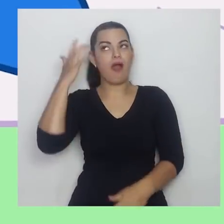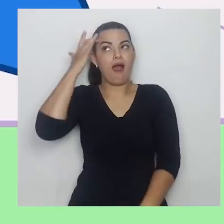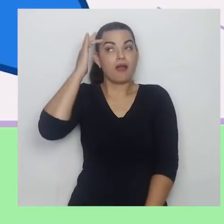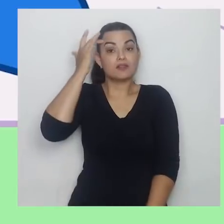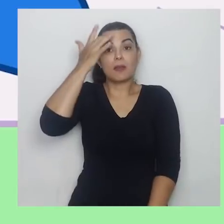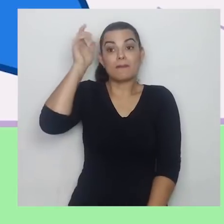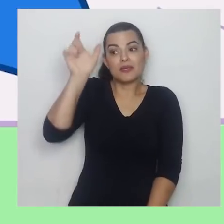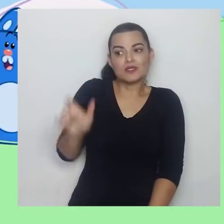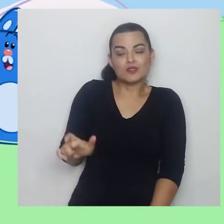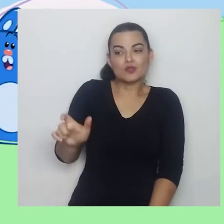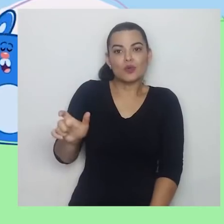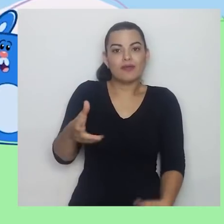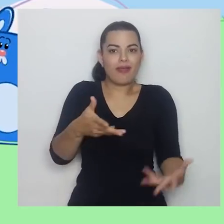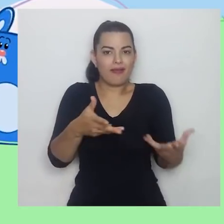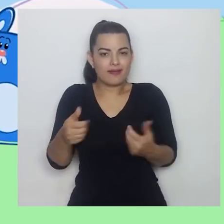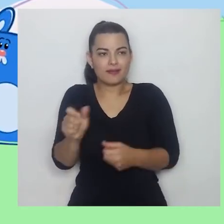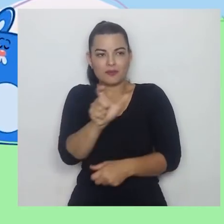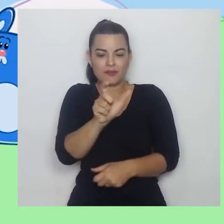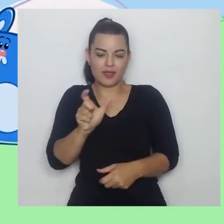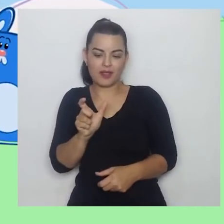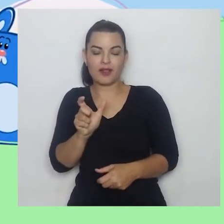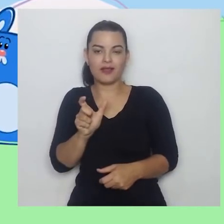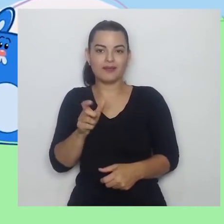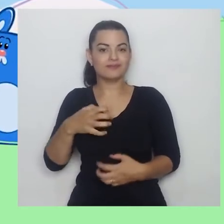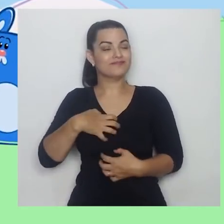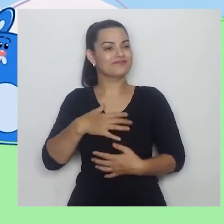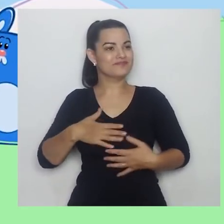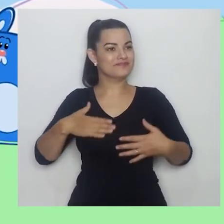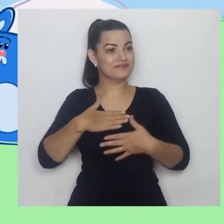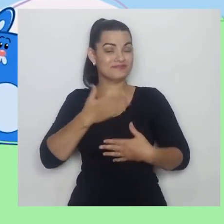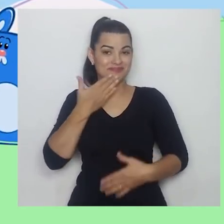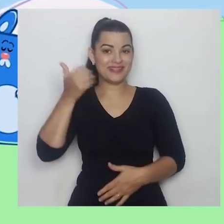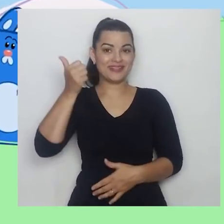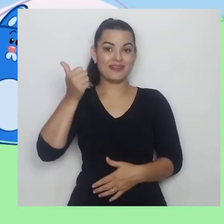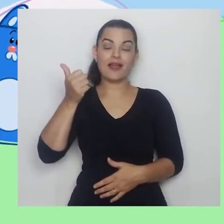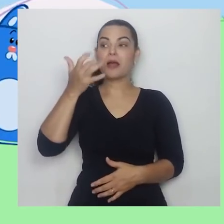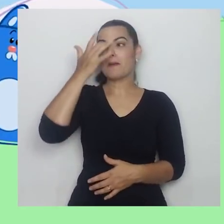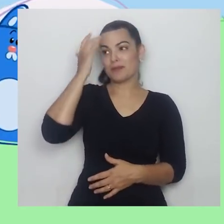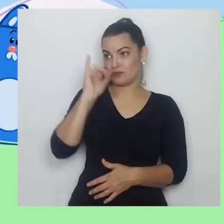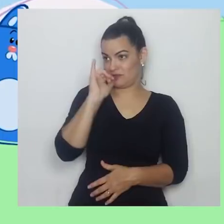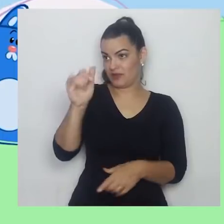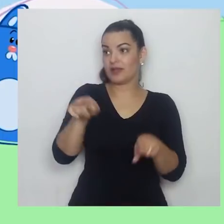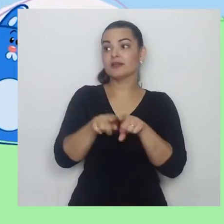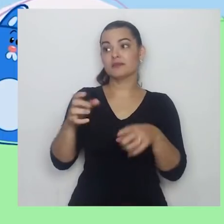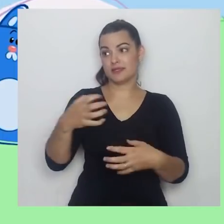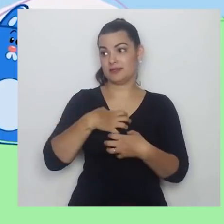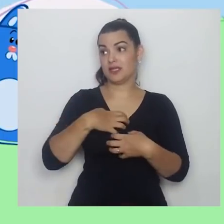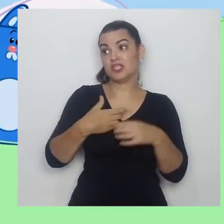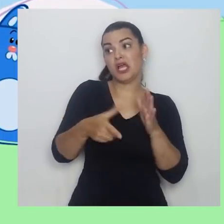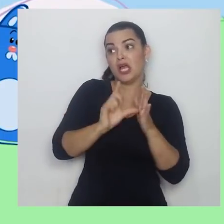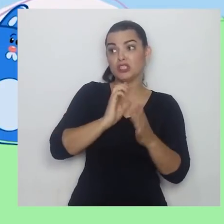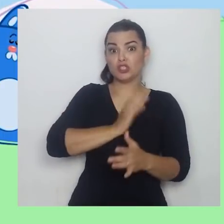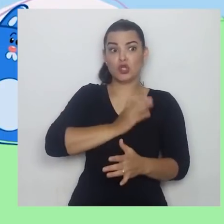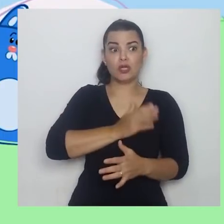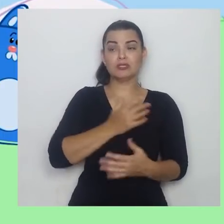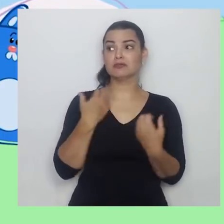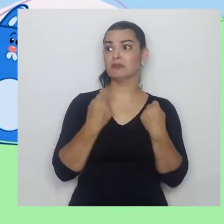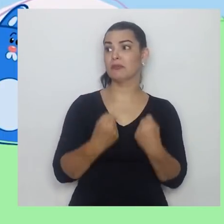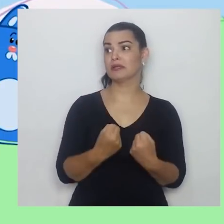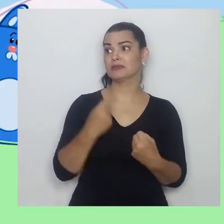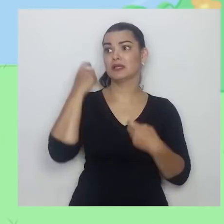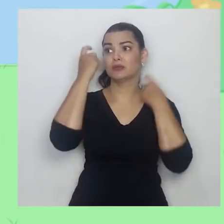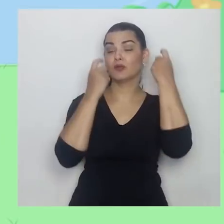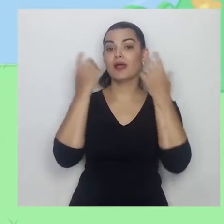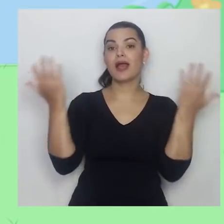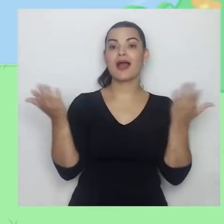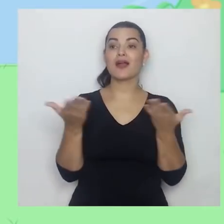se sente melhor. E quem fala também. O meu coração estava pesadão e agora ficou levinho,